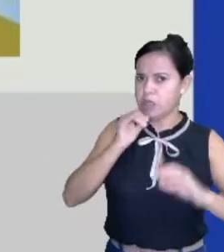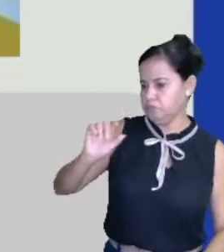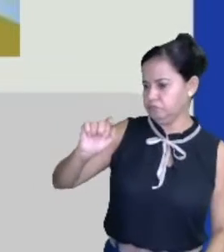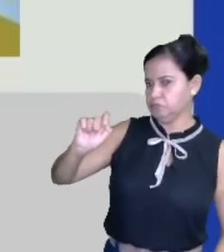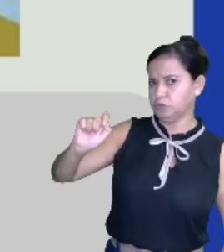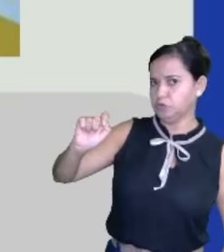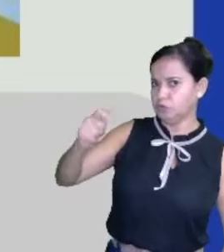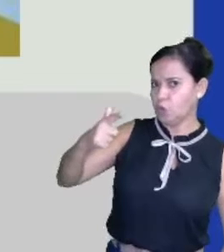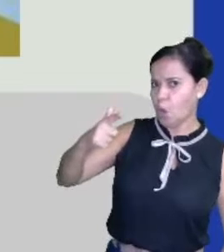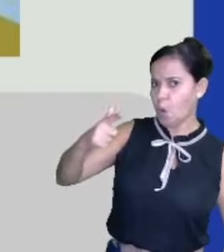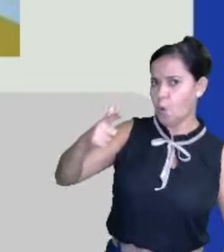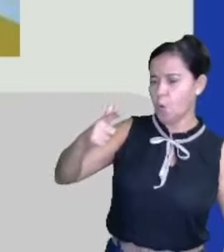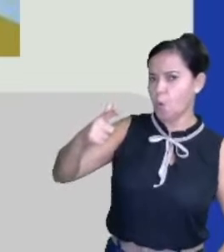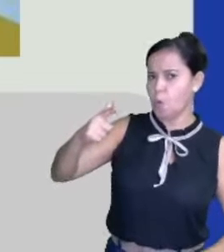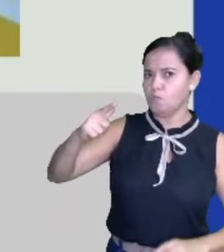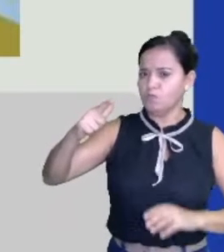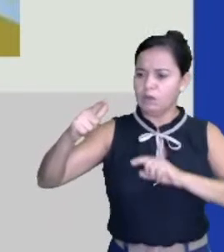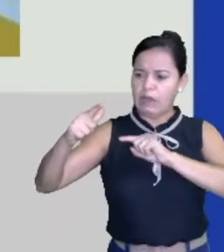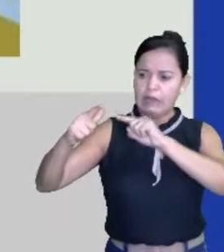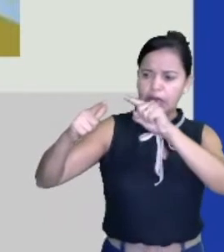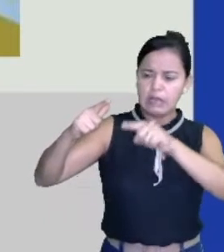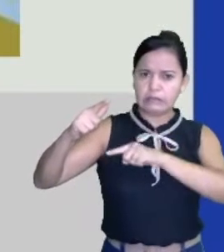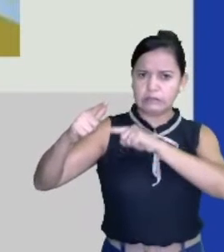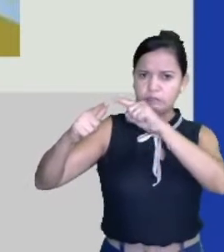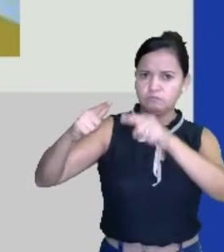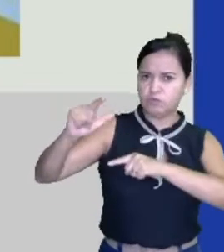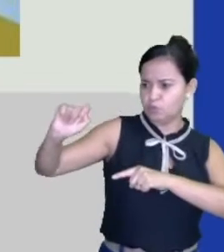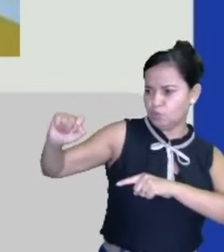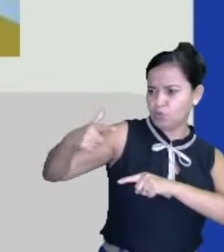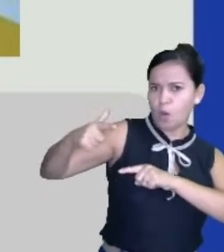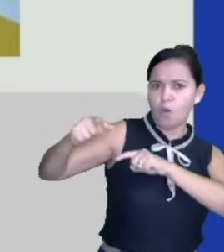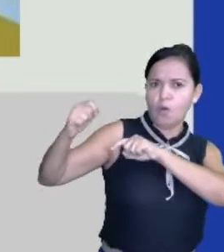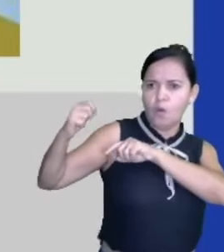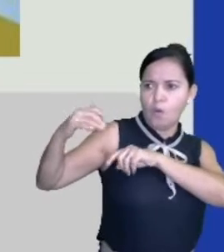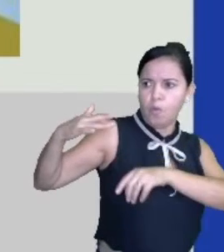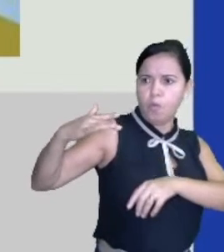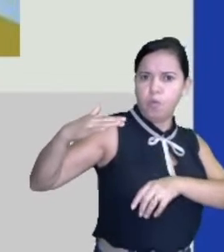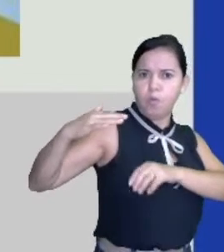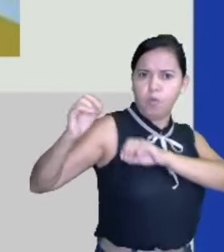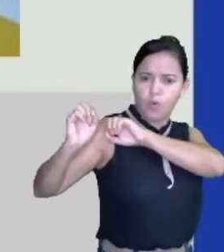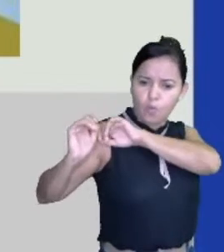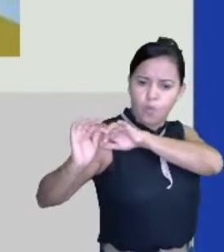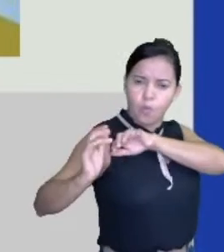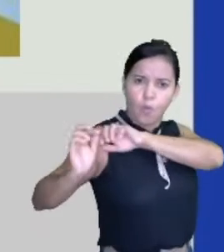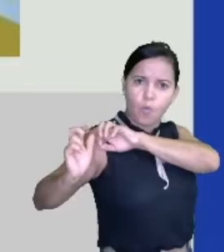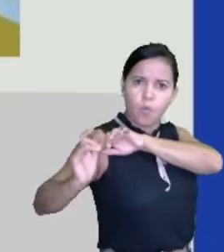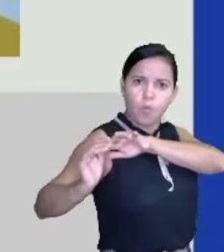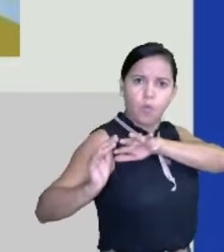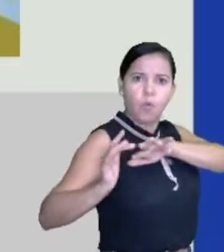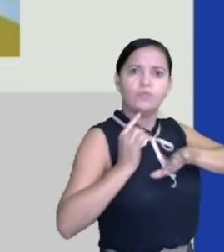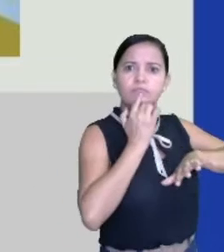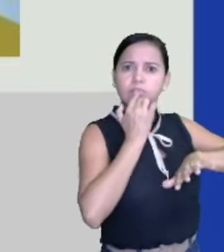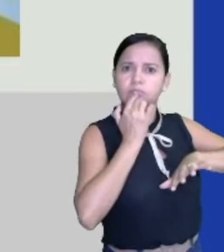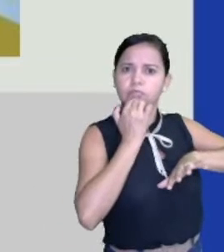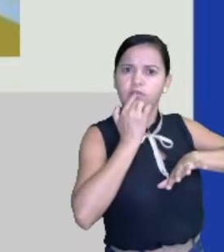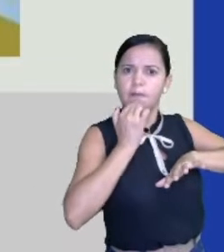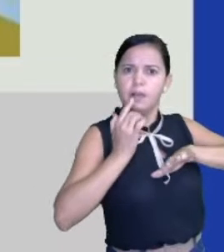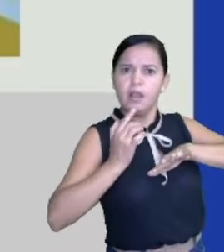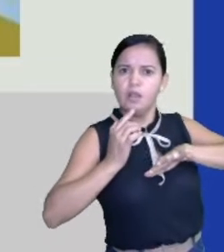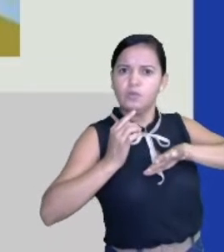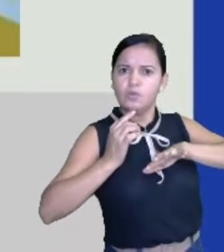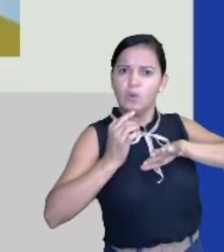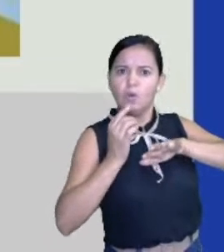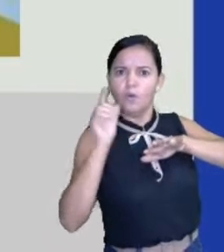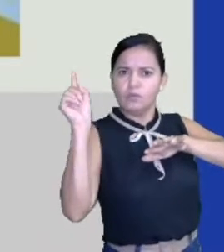que vai justamente através dos raios infravermelhos, né, e outros raios também, como o próprio raio ultravioleta, mas os raios